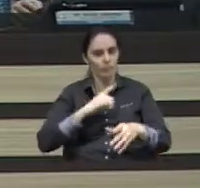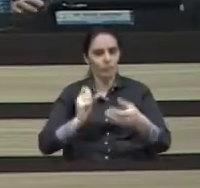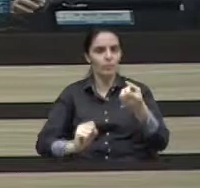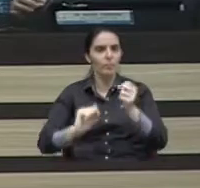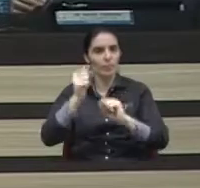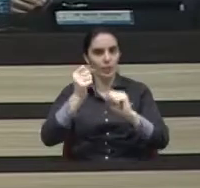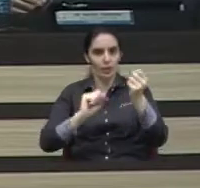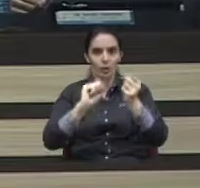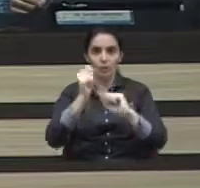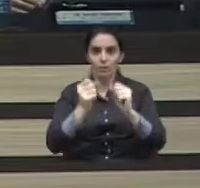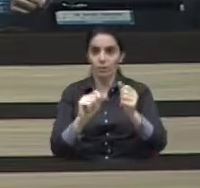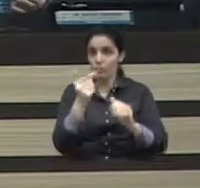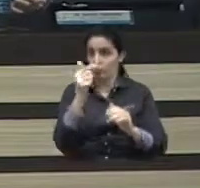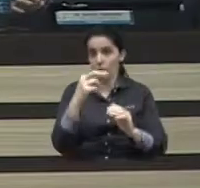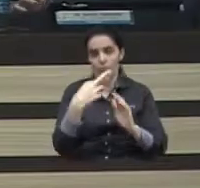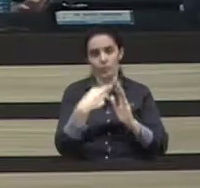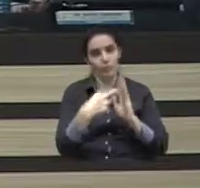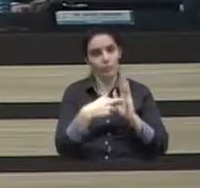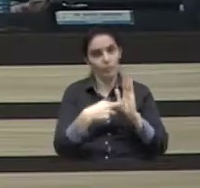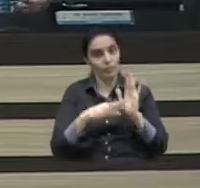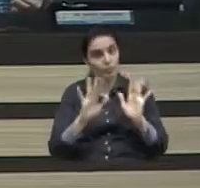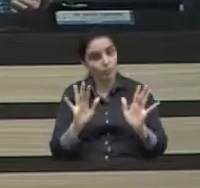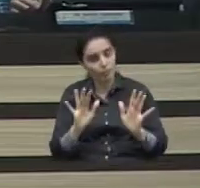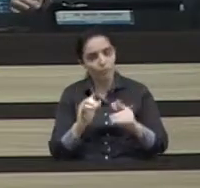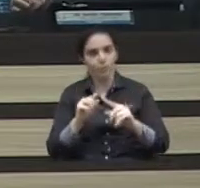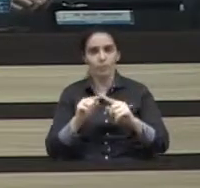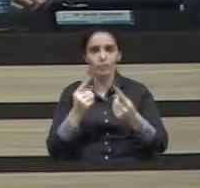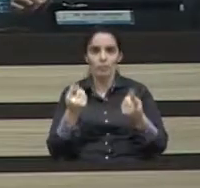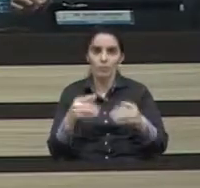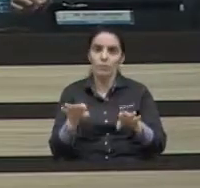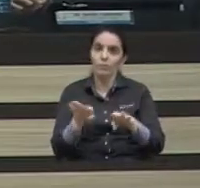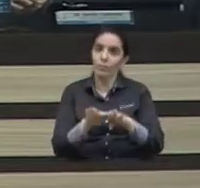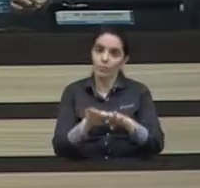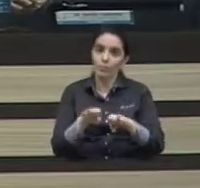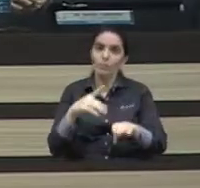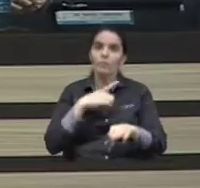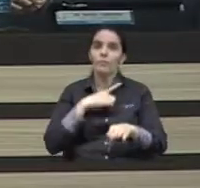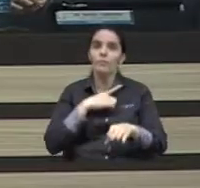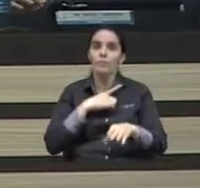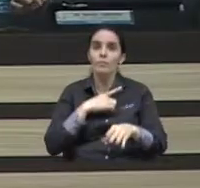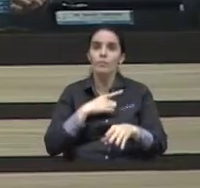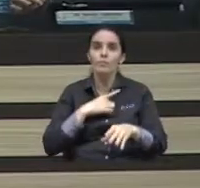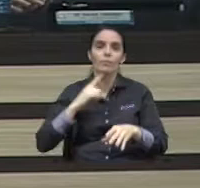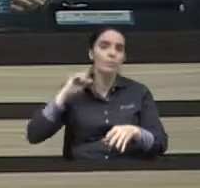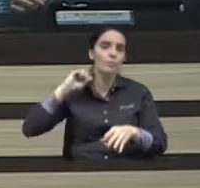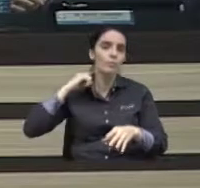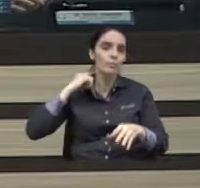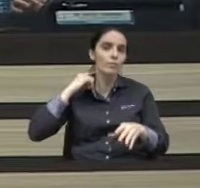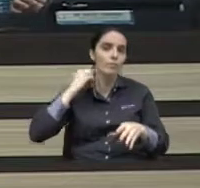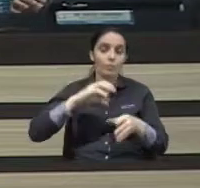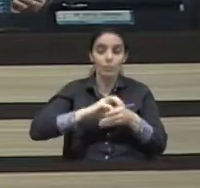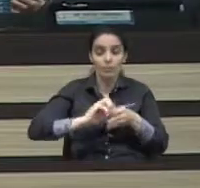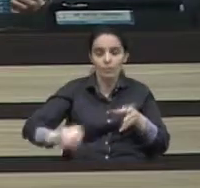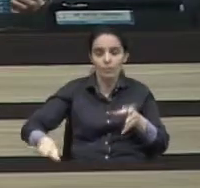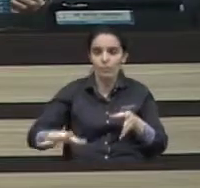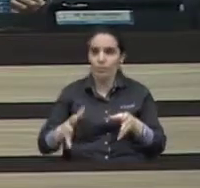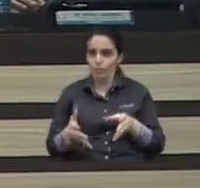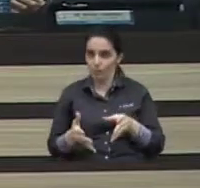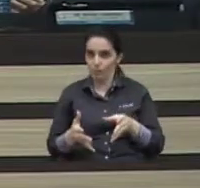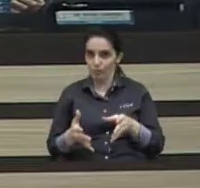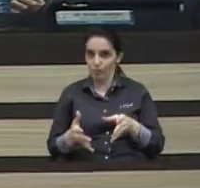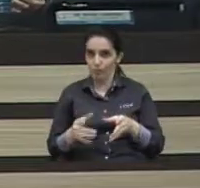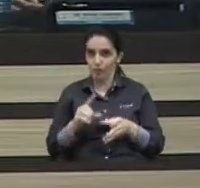essa questão do emprego e tudo. Mas nós sabemos também que tem essas questões dos resíduos e principalmente a questão de metais pesados. Isso na